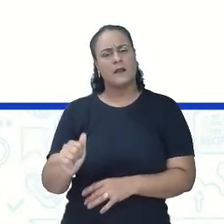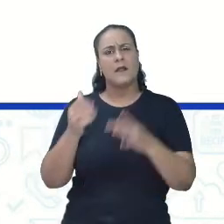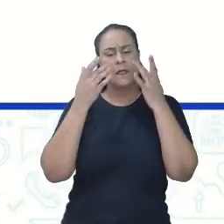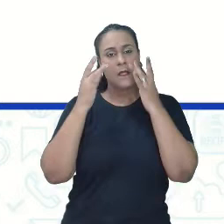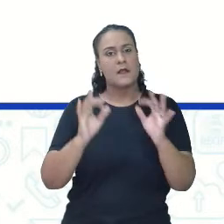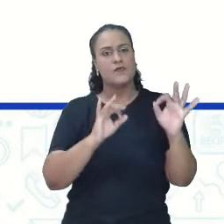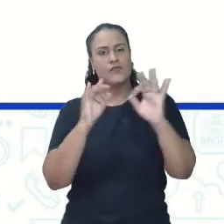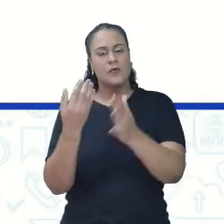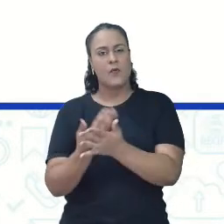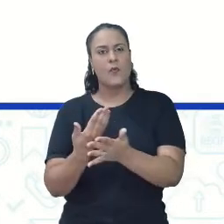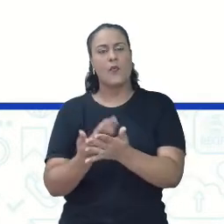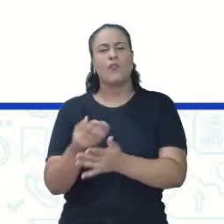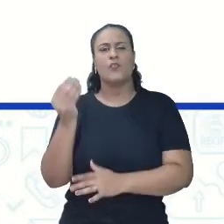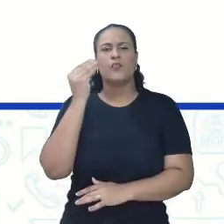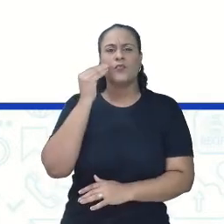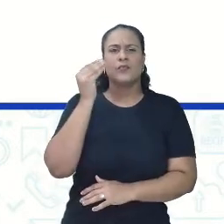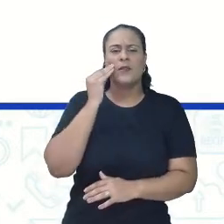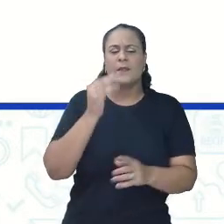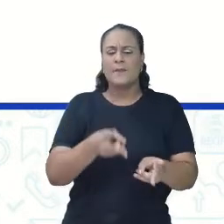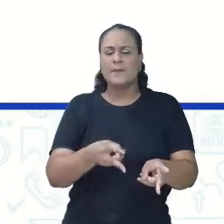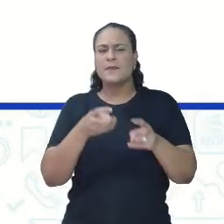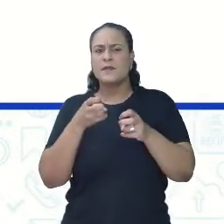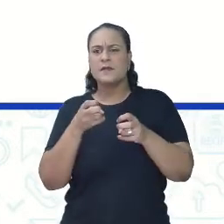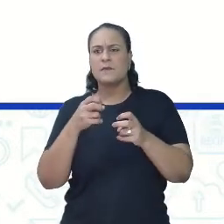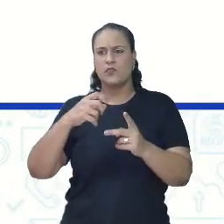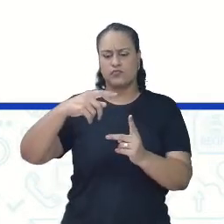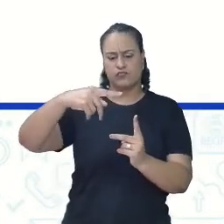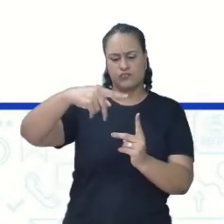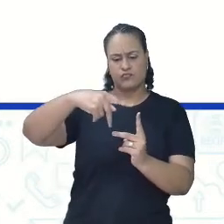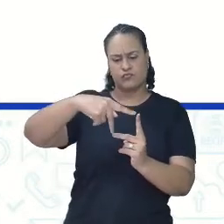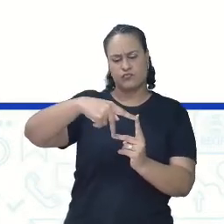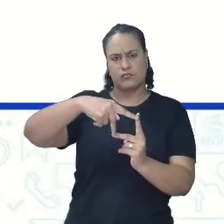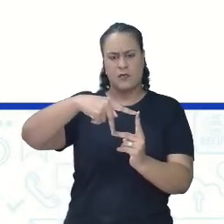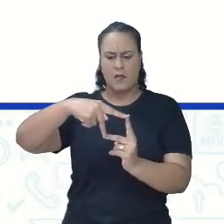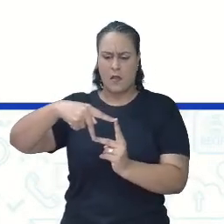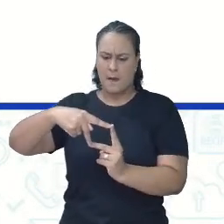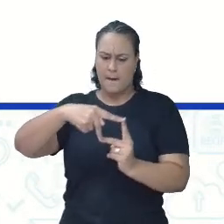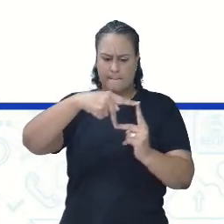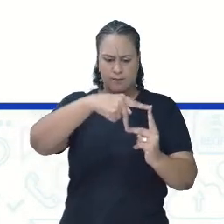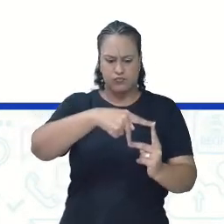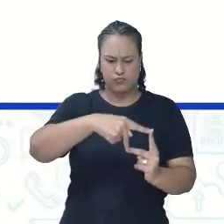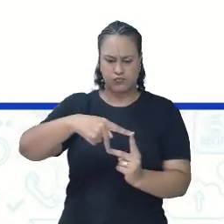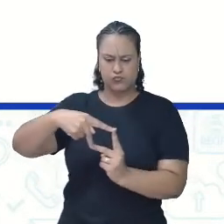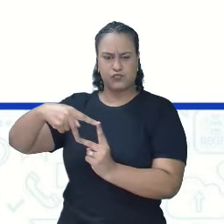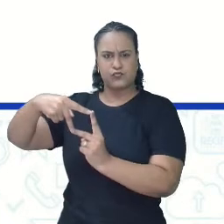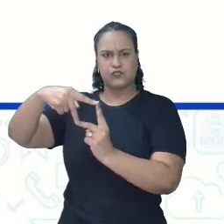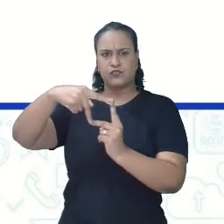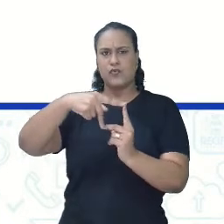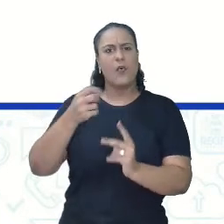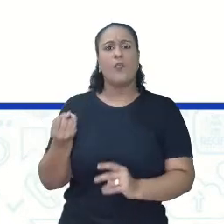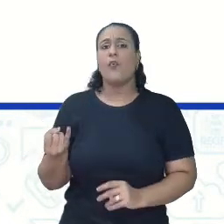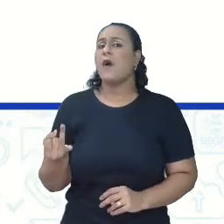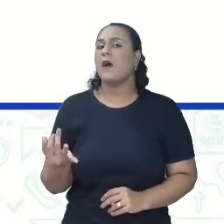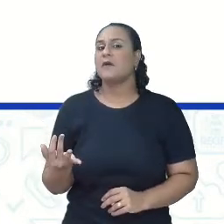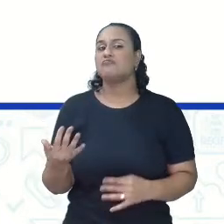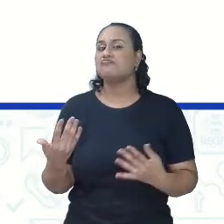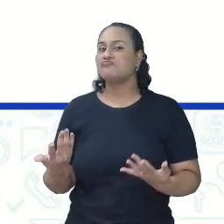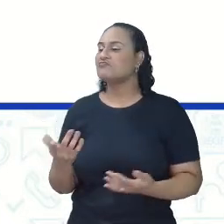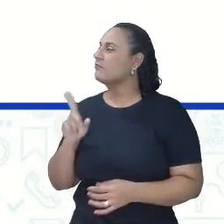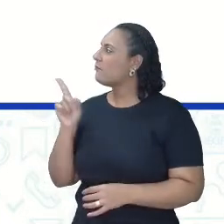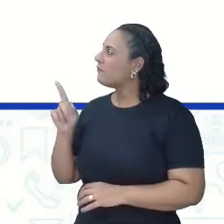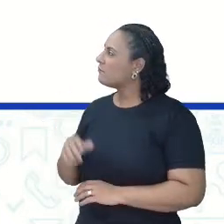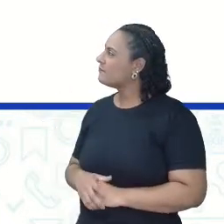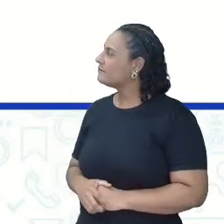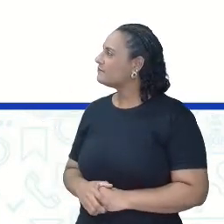olhadinha aí, tenta verificar de acordo com a posição que esses cubinhos ocupam, quantos cubinhos compõem essa imagem. Tá legal esse desafio, não